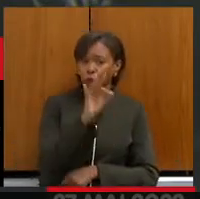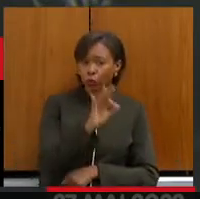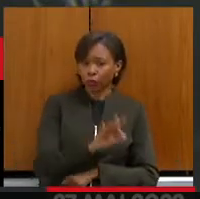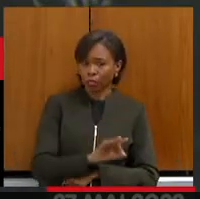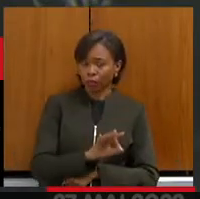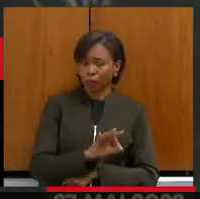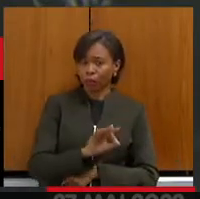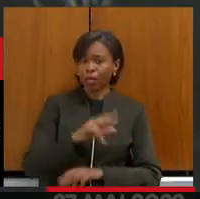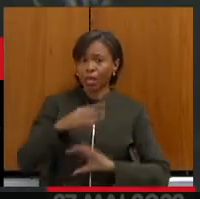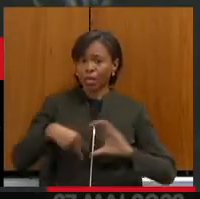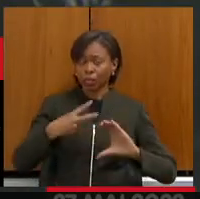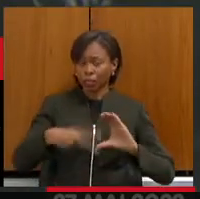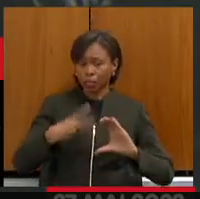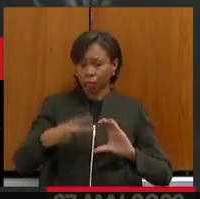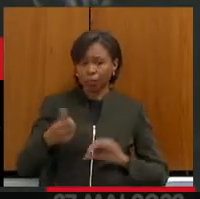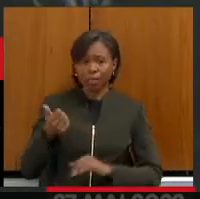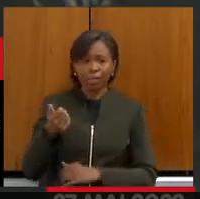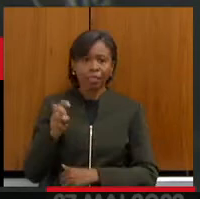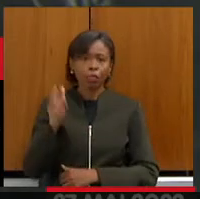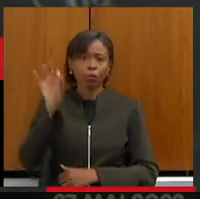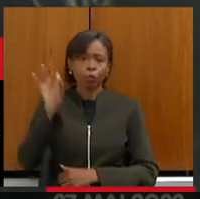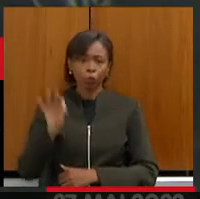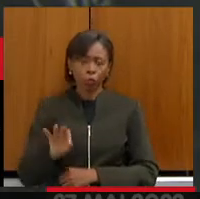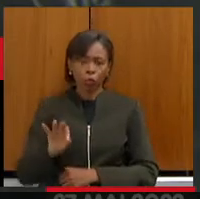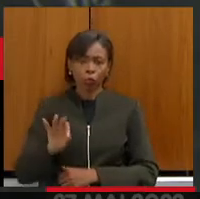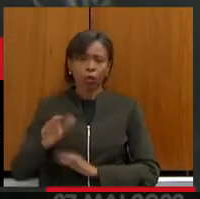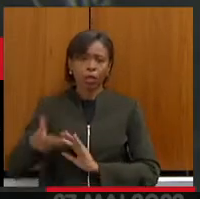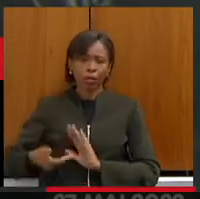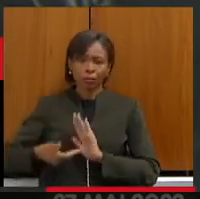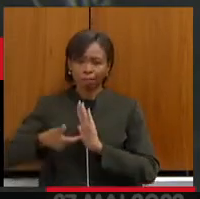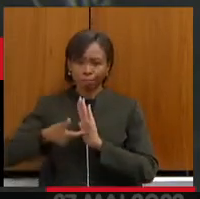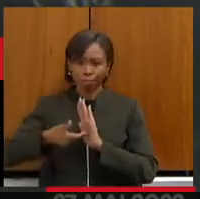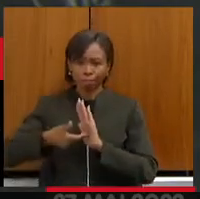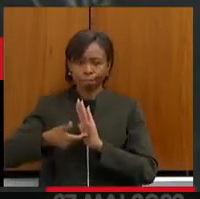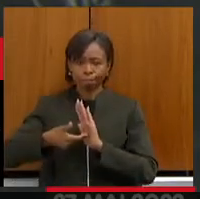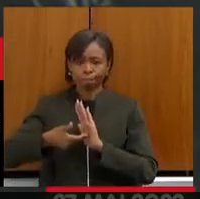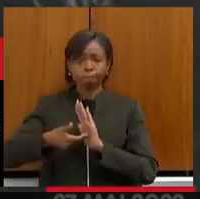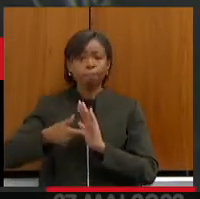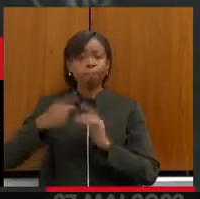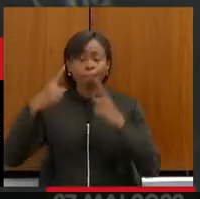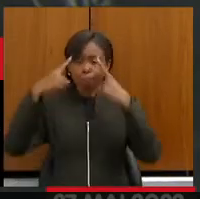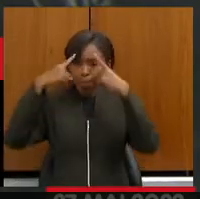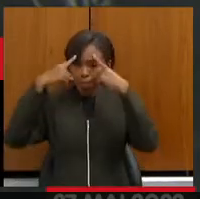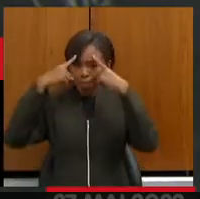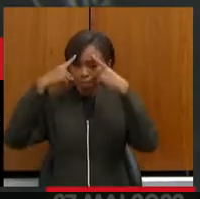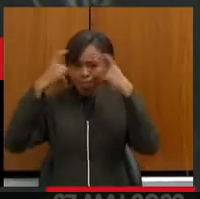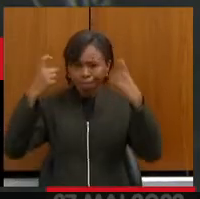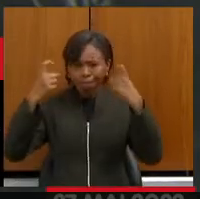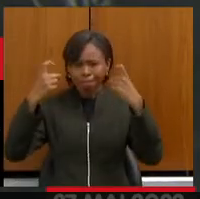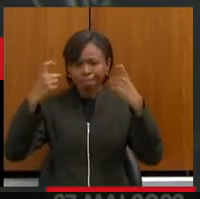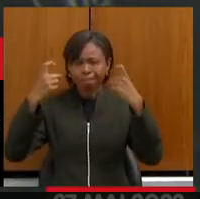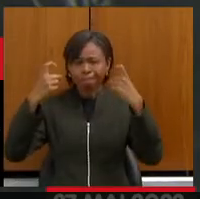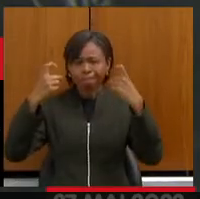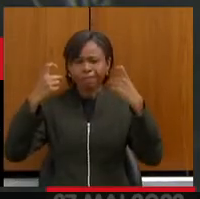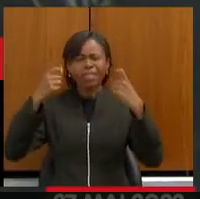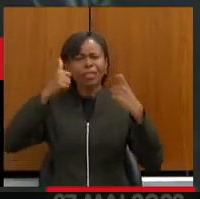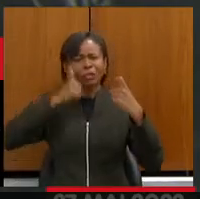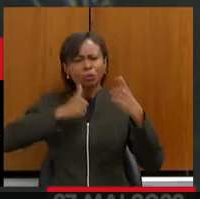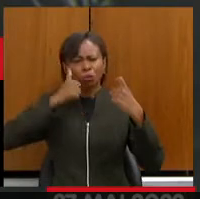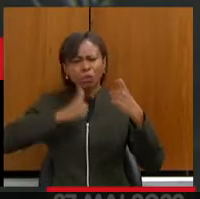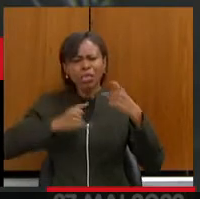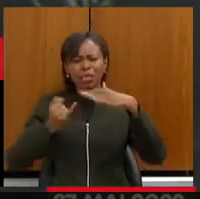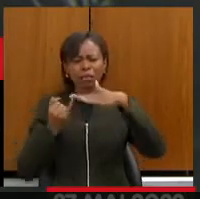e quinze por cento na Câmara Federal que a violência institucional de gênero ainda é uma realidade do cotidiano